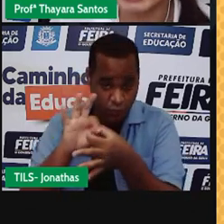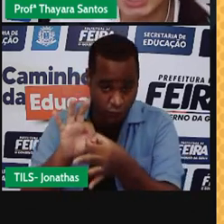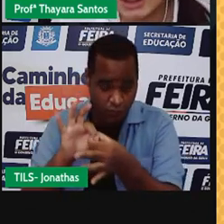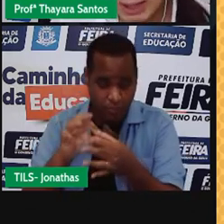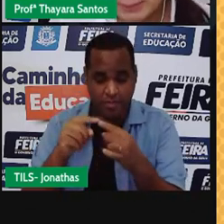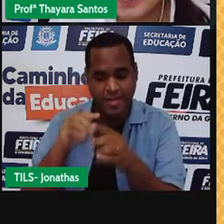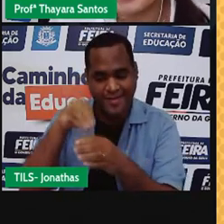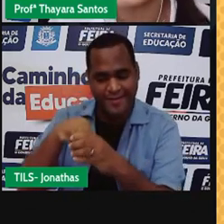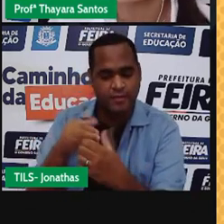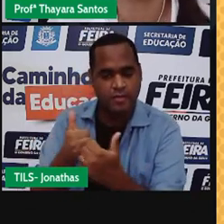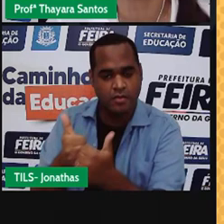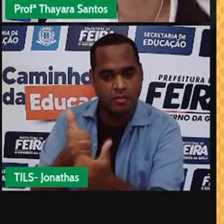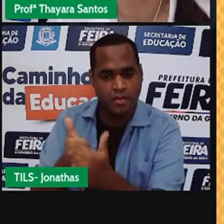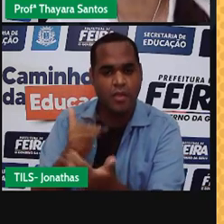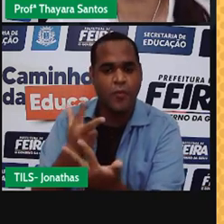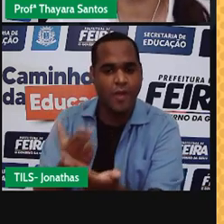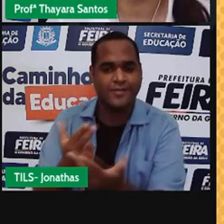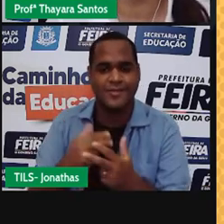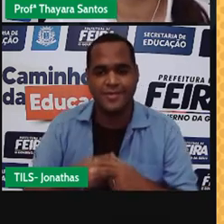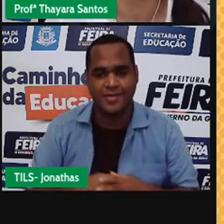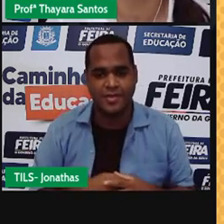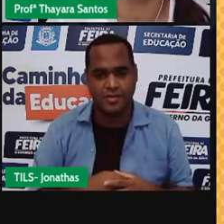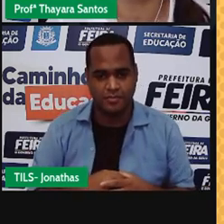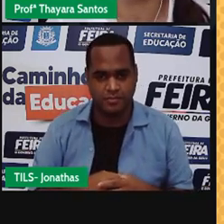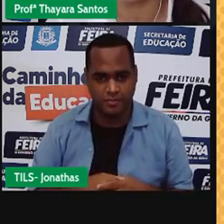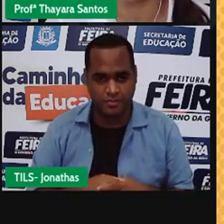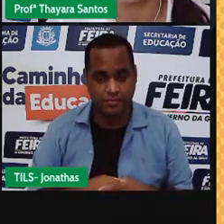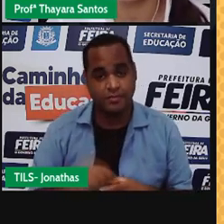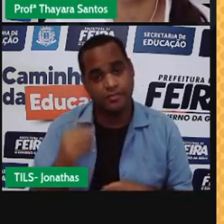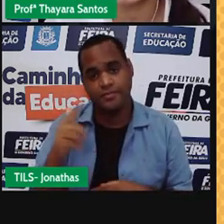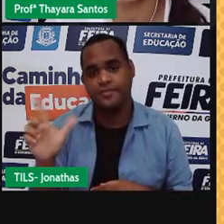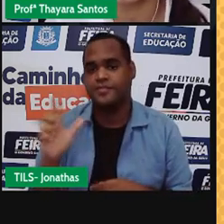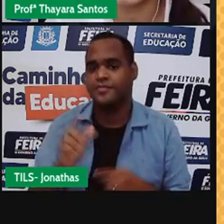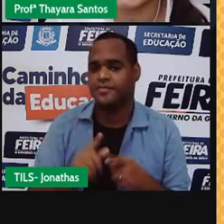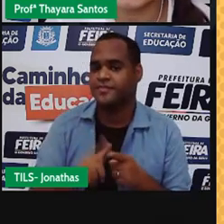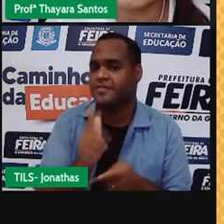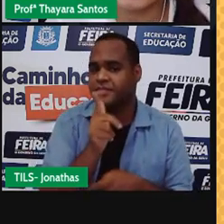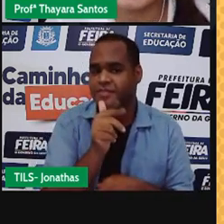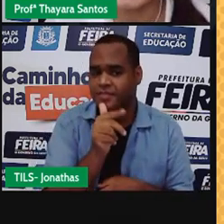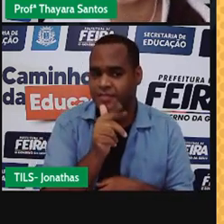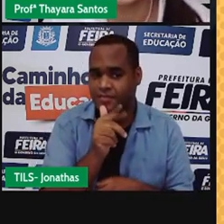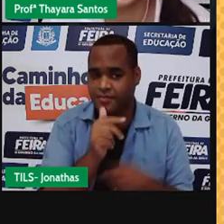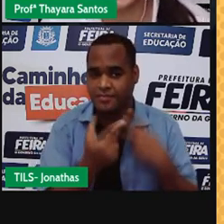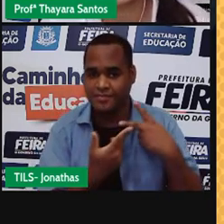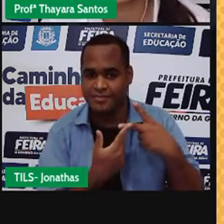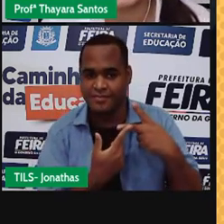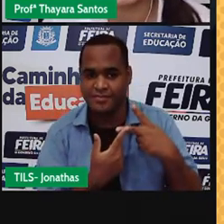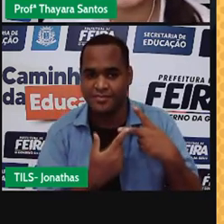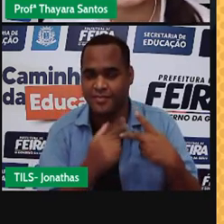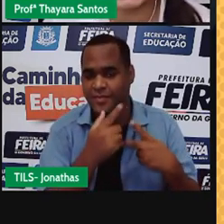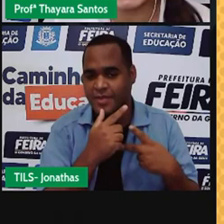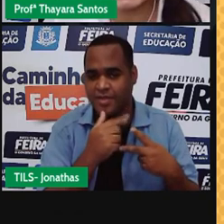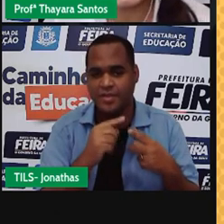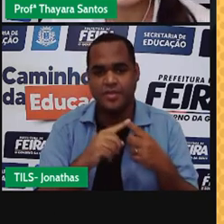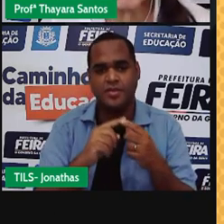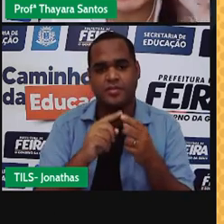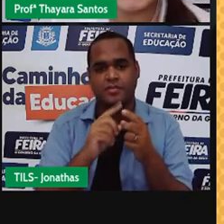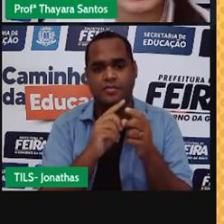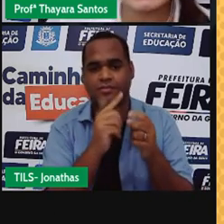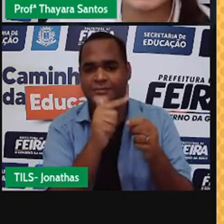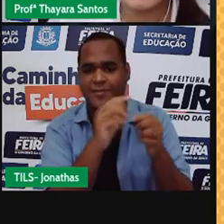recipiente onde ela está. No caso da matéria em estado líquido, a gente tem os átomos aí